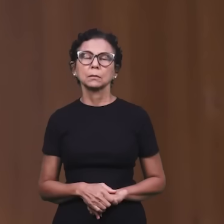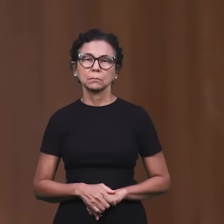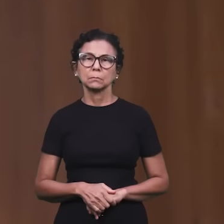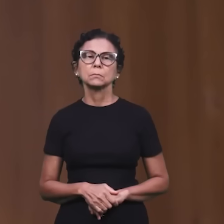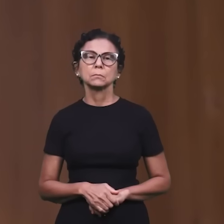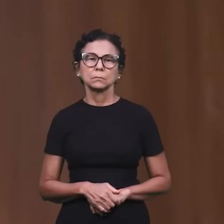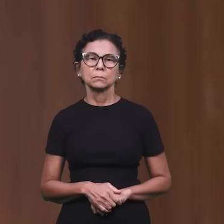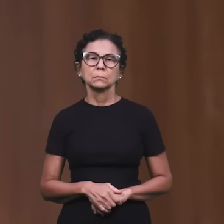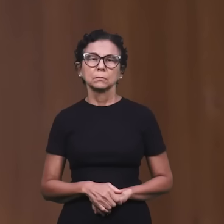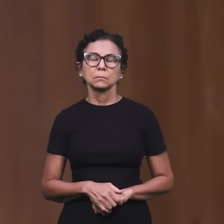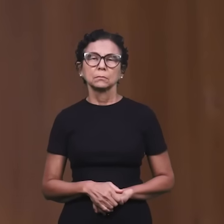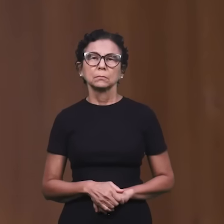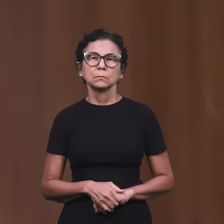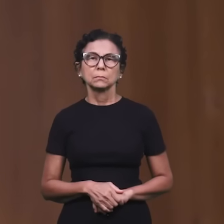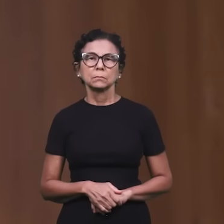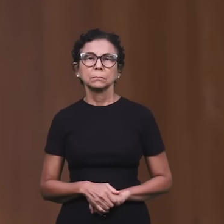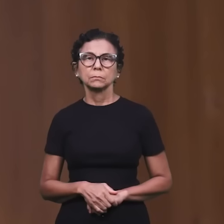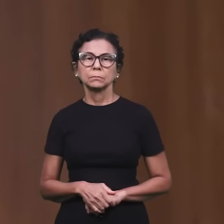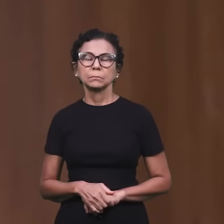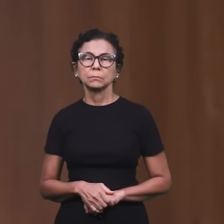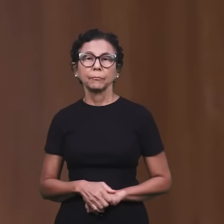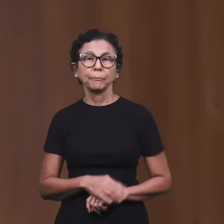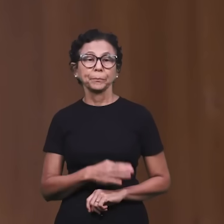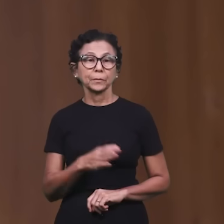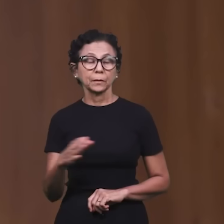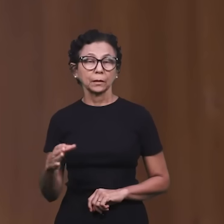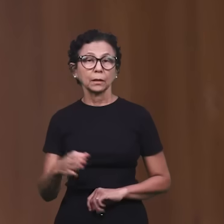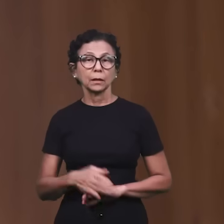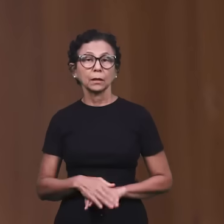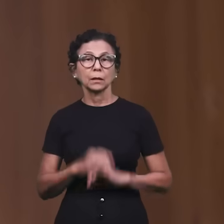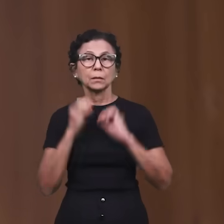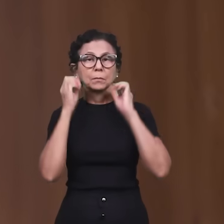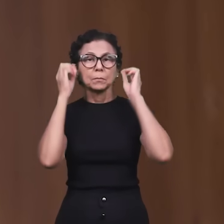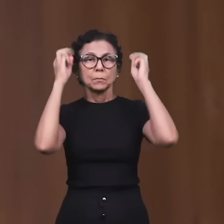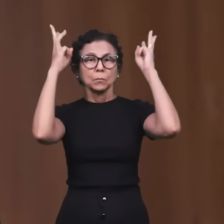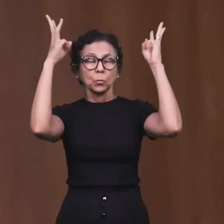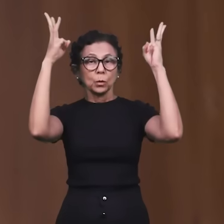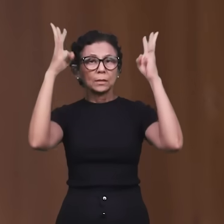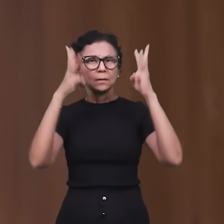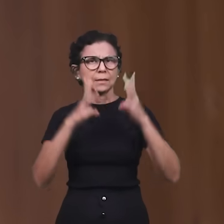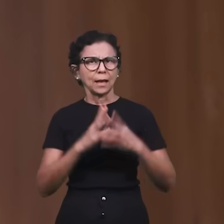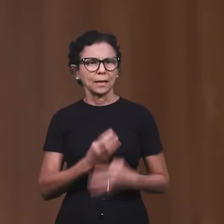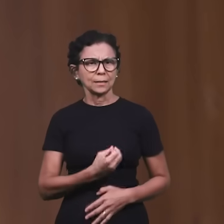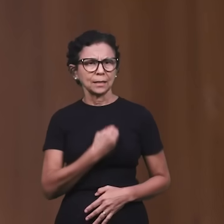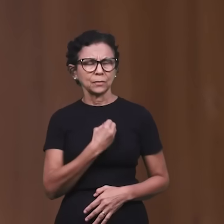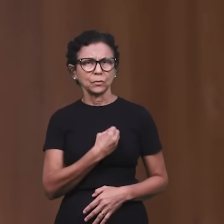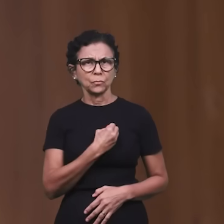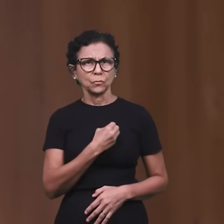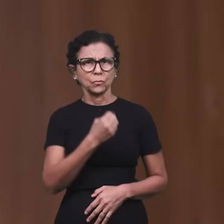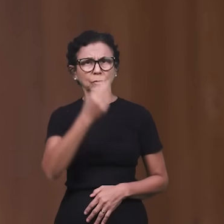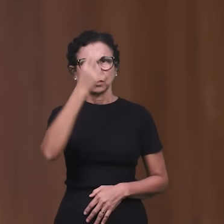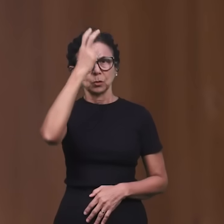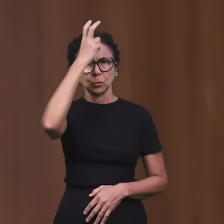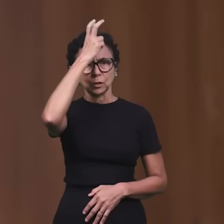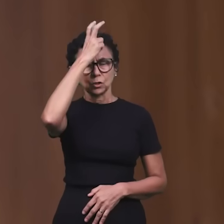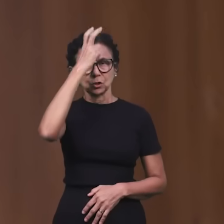Moisés, que ele até sofreu uma criação preparado para ser um faraó, um guerreiro. Isso